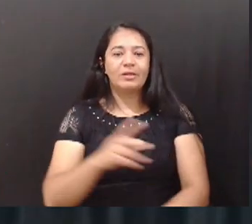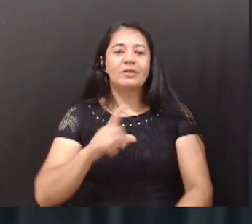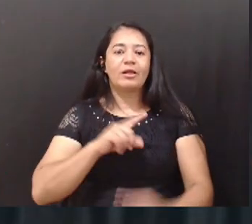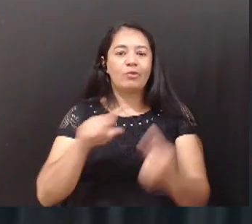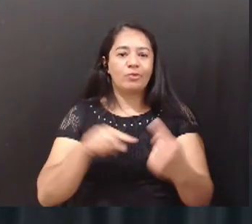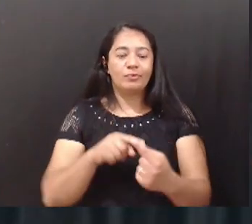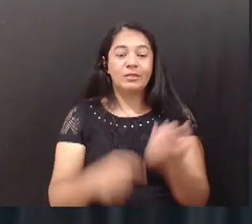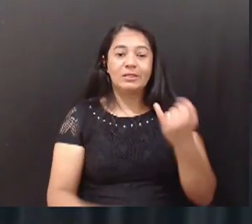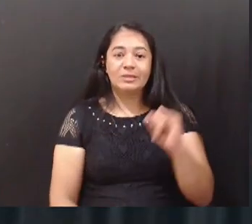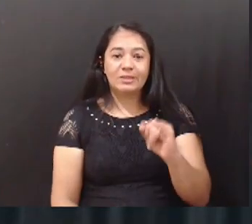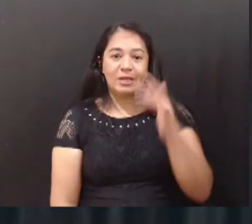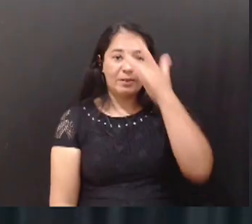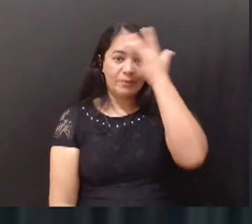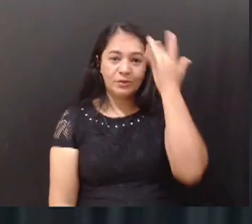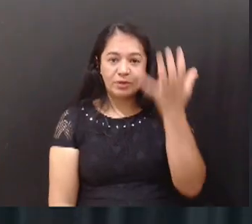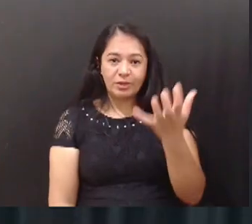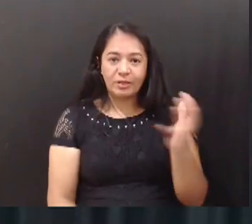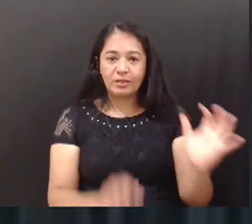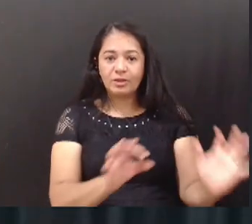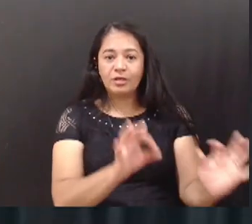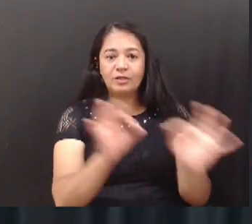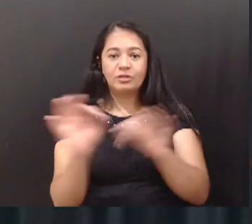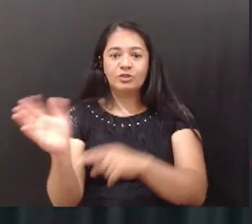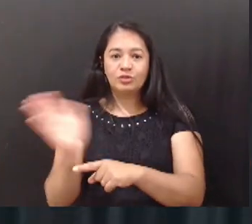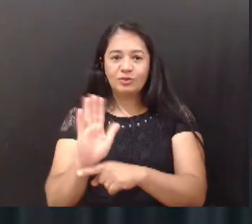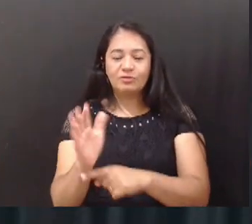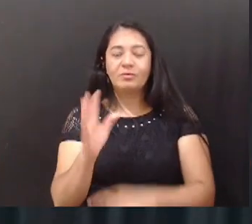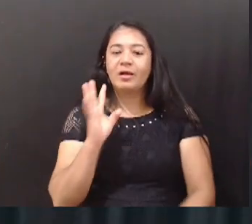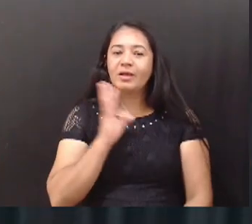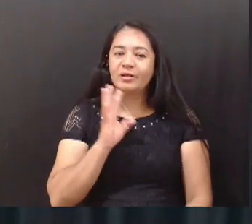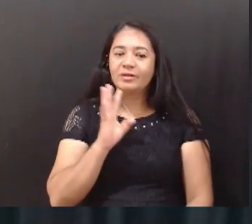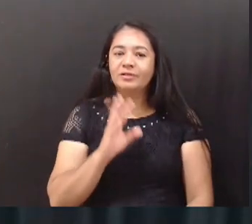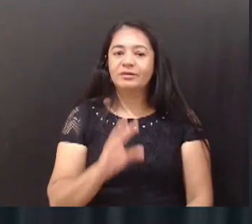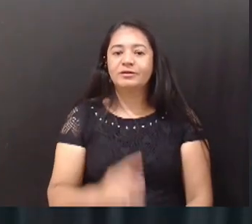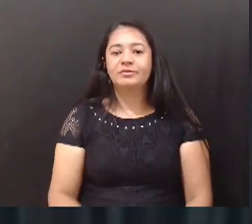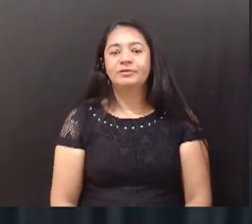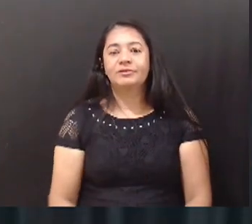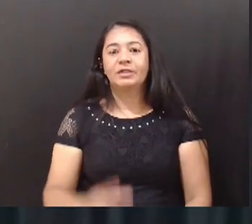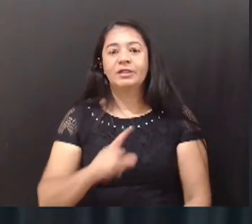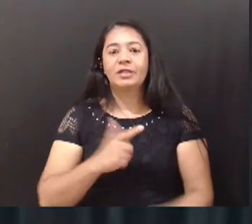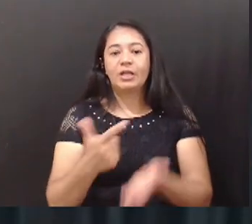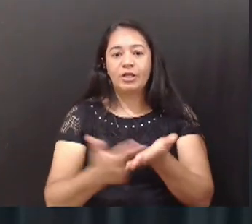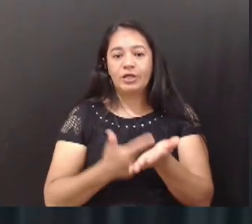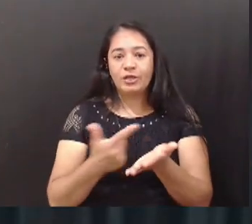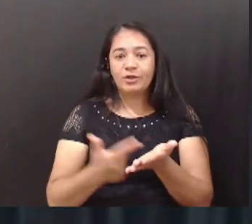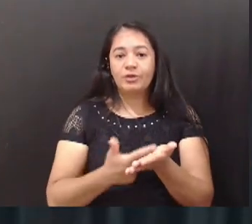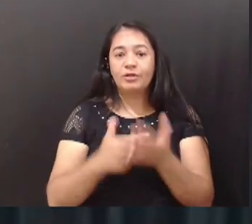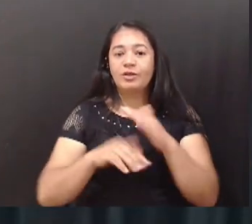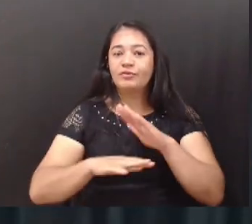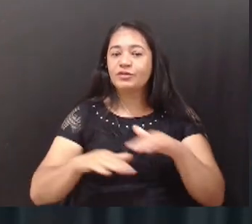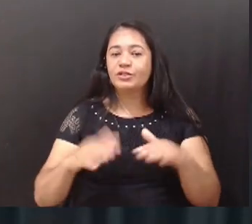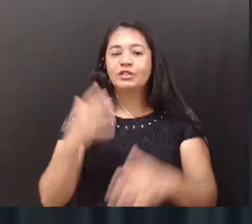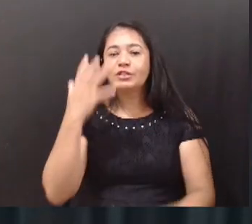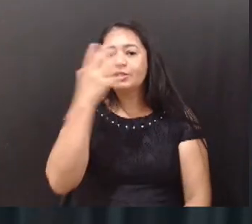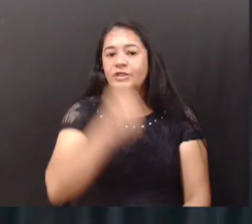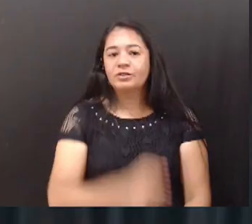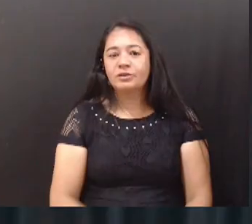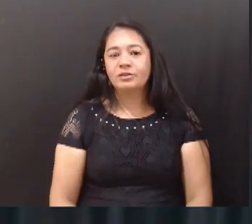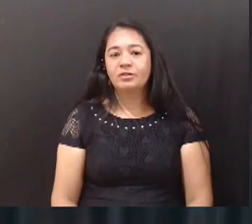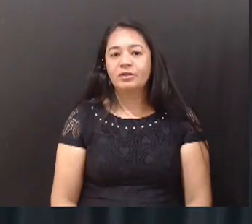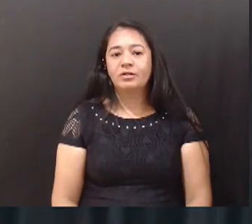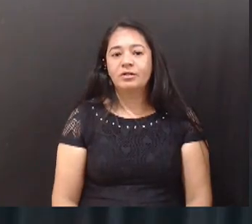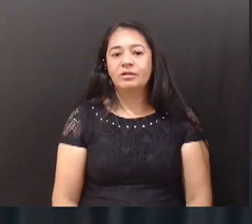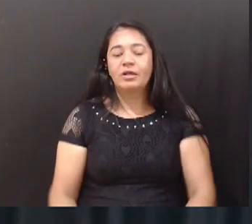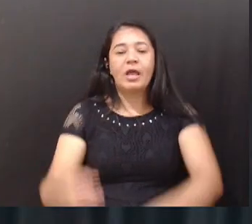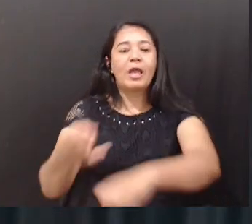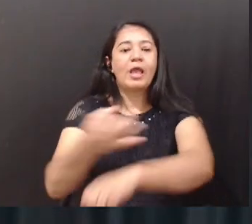quiserem assistir o filme, eu acho que é uma boa, existe um livro de criança, muito bonitinho, que se chama Emocionário. Que é